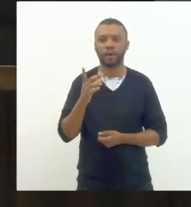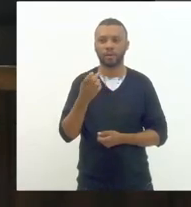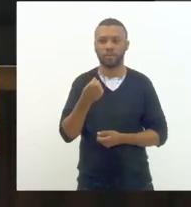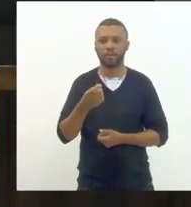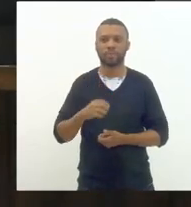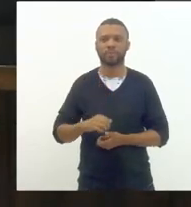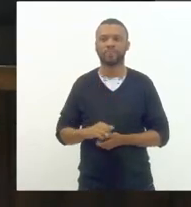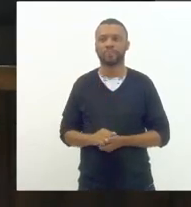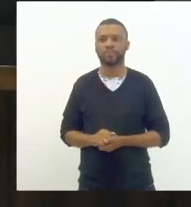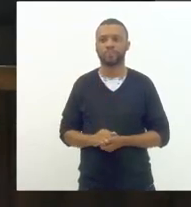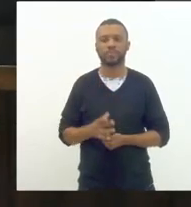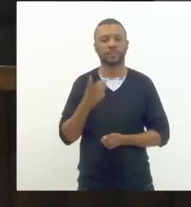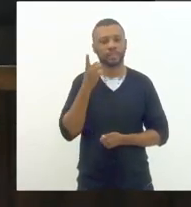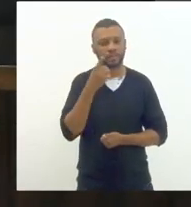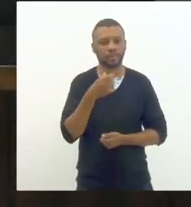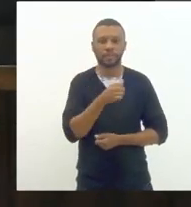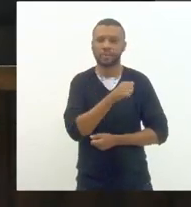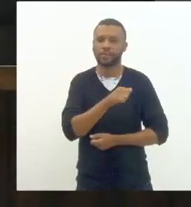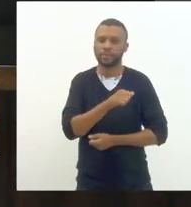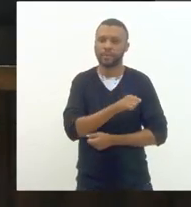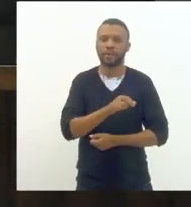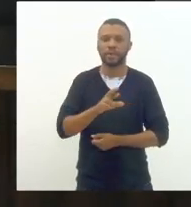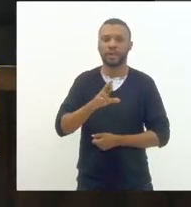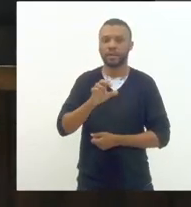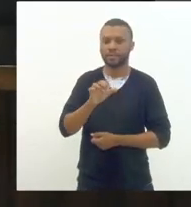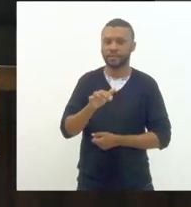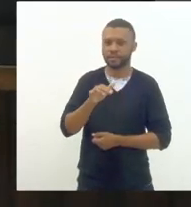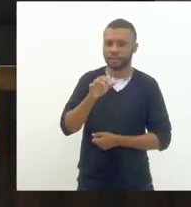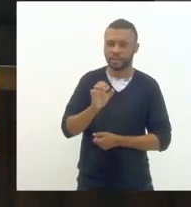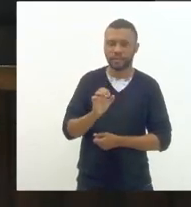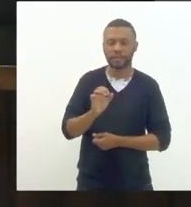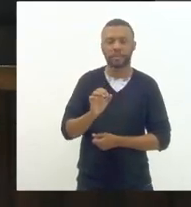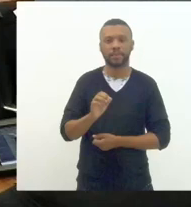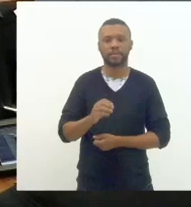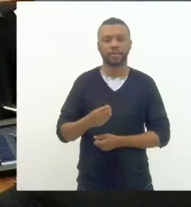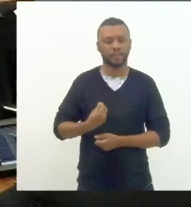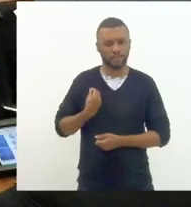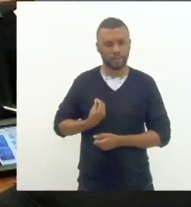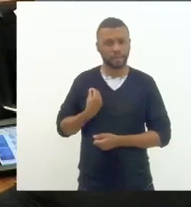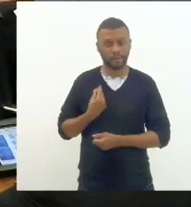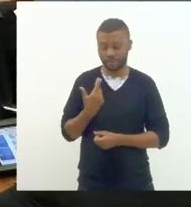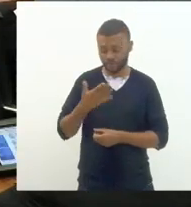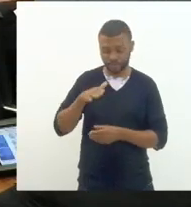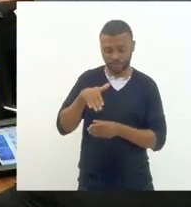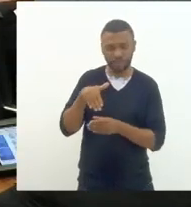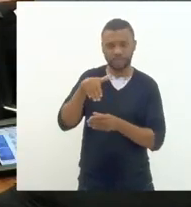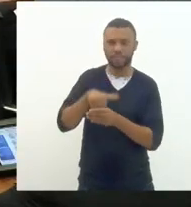deputado Eliomar Coelho, deputada enfermeira Rejane, presente, vai votar.